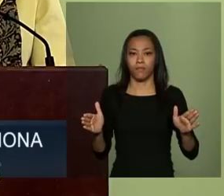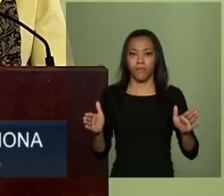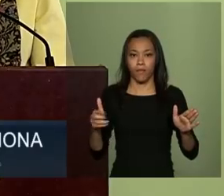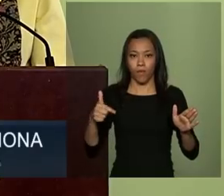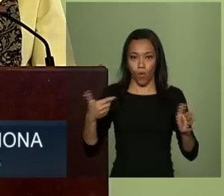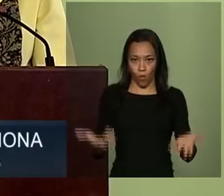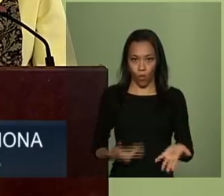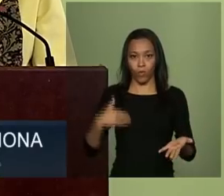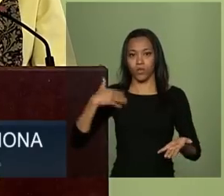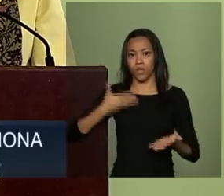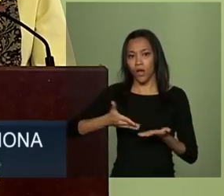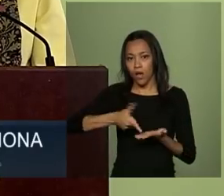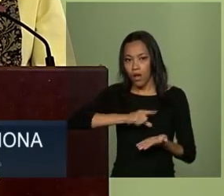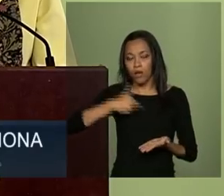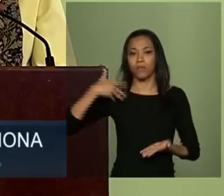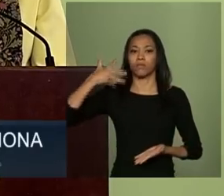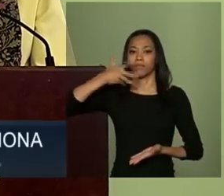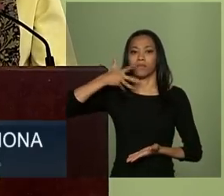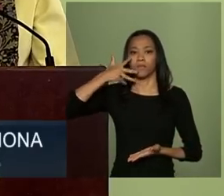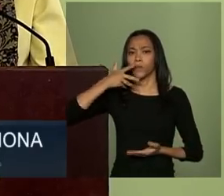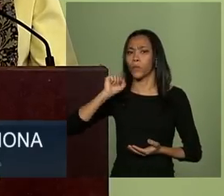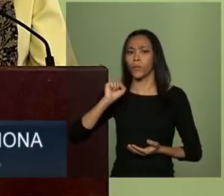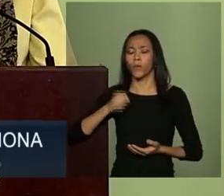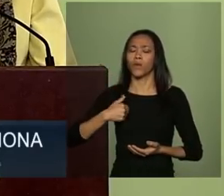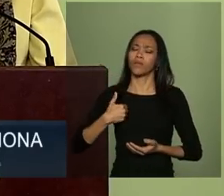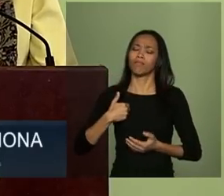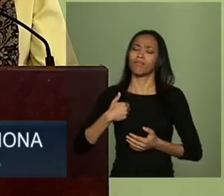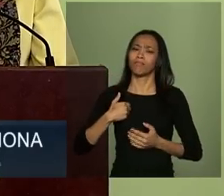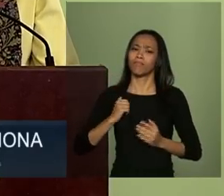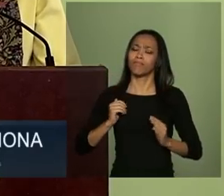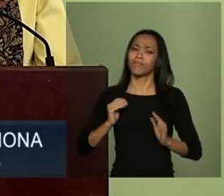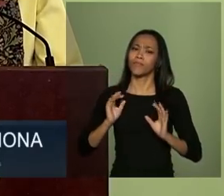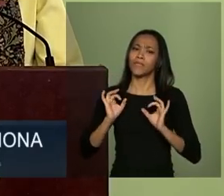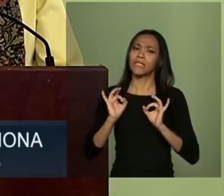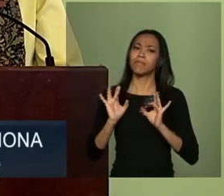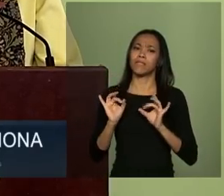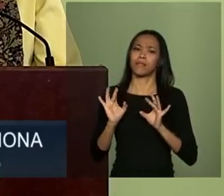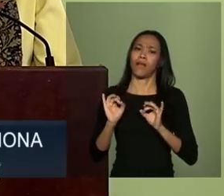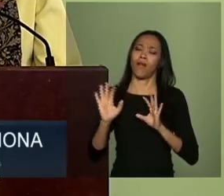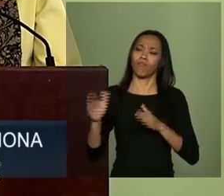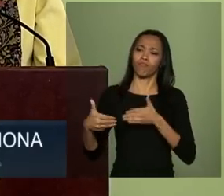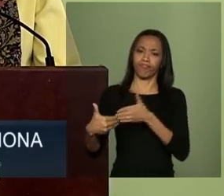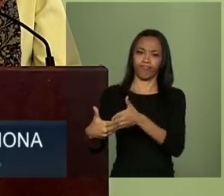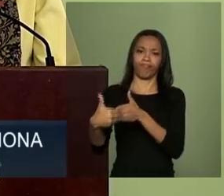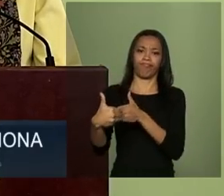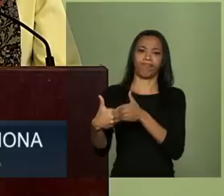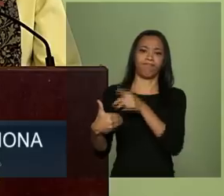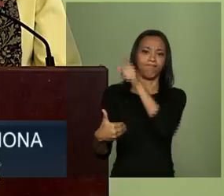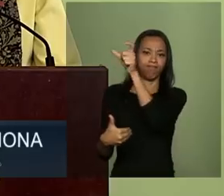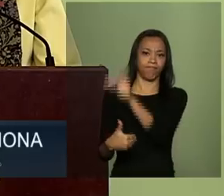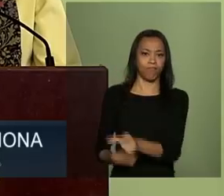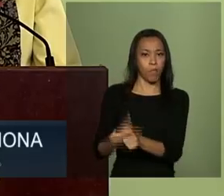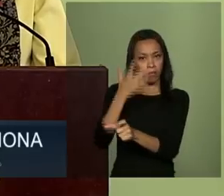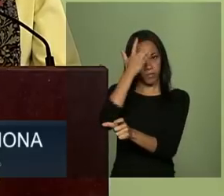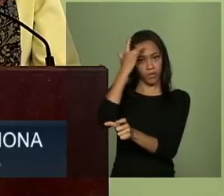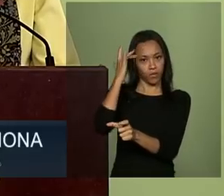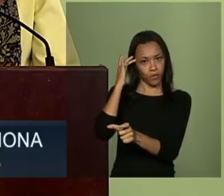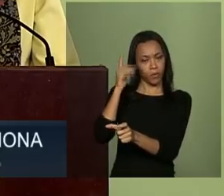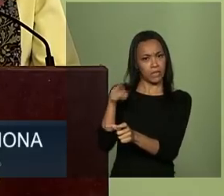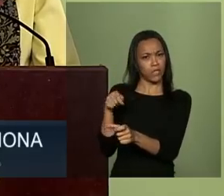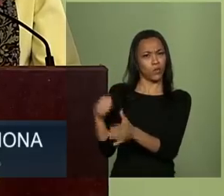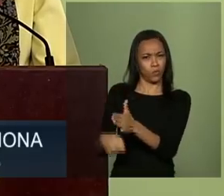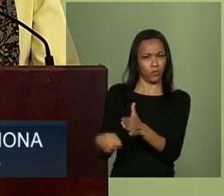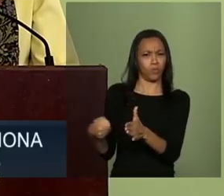essa fala, dirigir um cumprimento especial a uma pessoa que